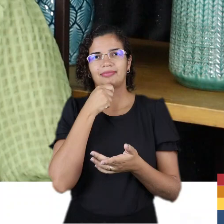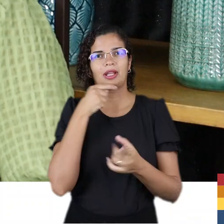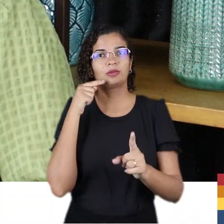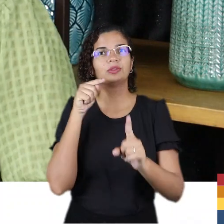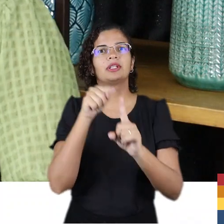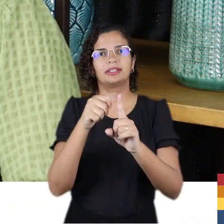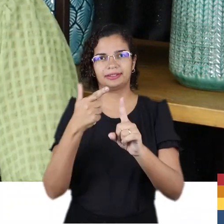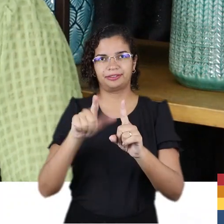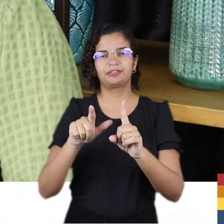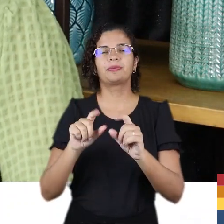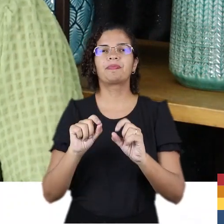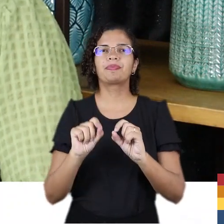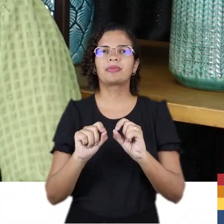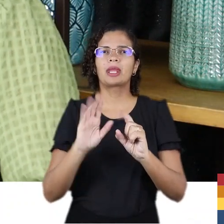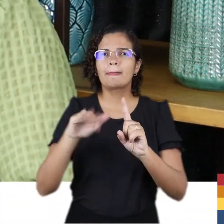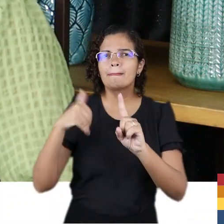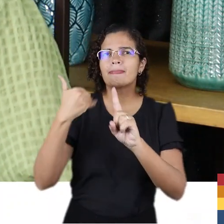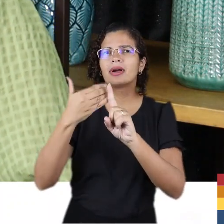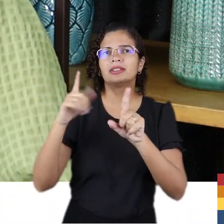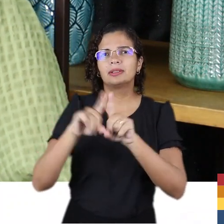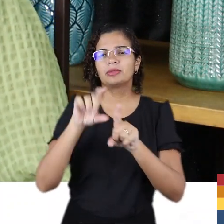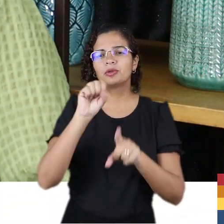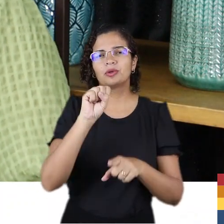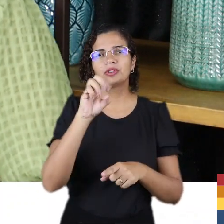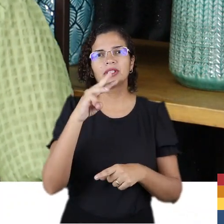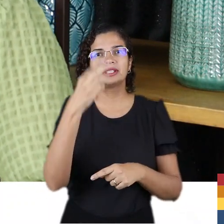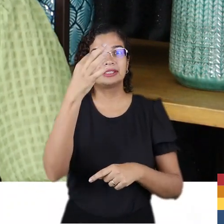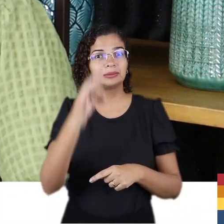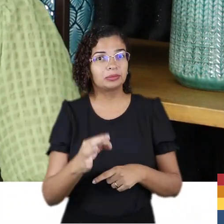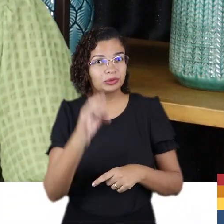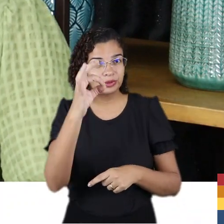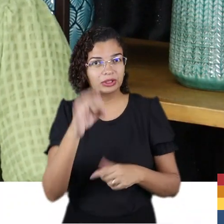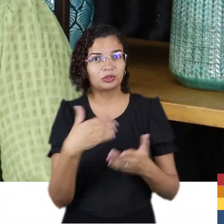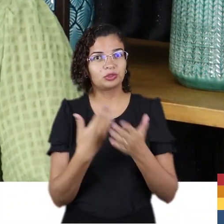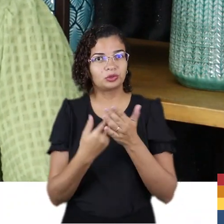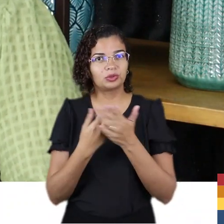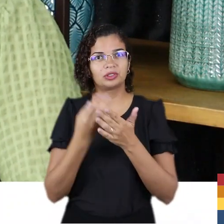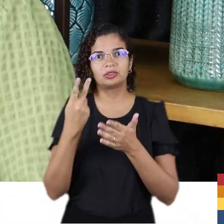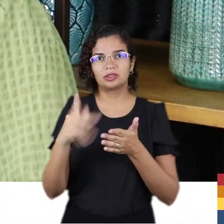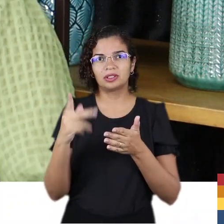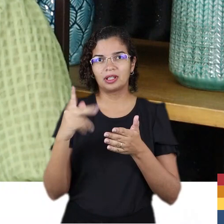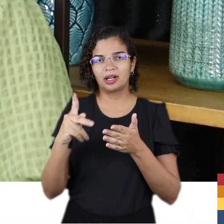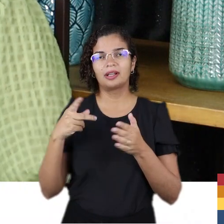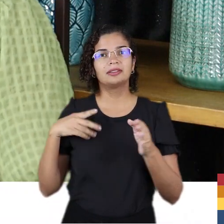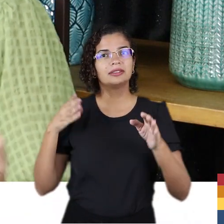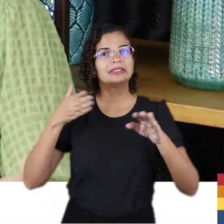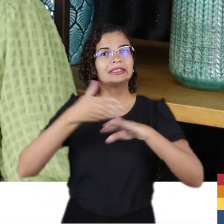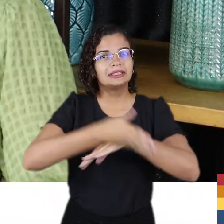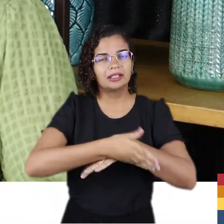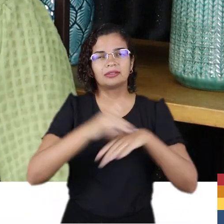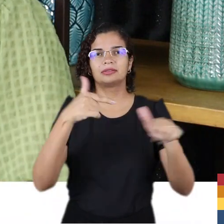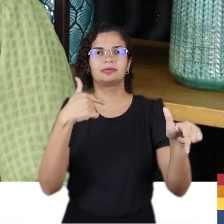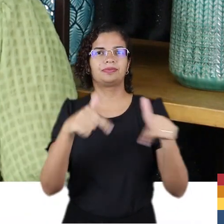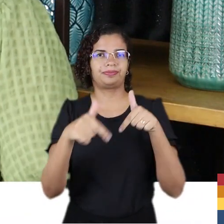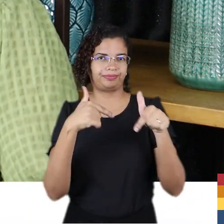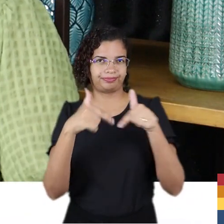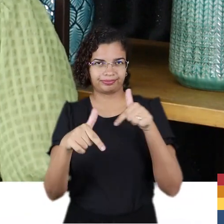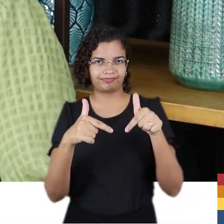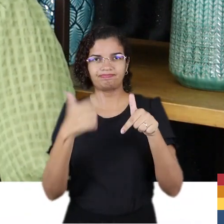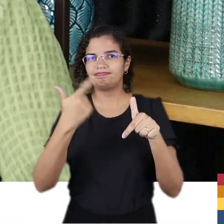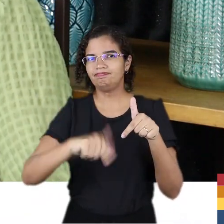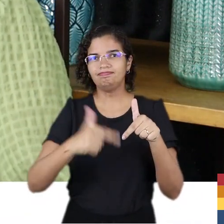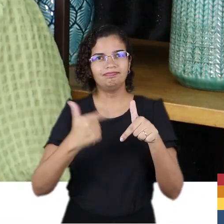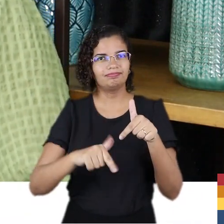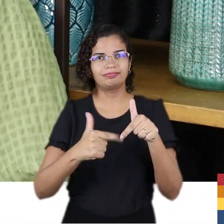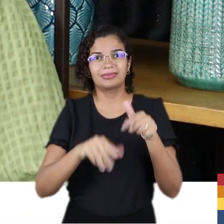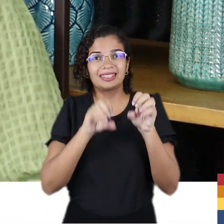Além disso, 83% desses estudantes, eles acabam ingressando no mercado de trabalho sem a formação de nível